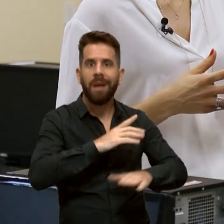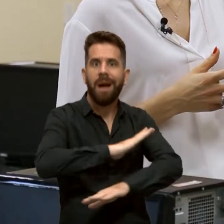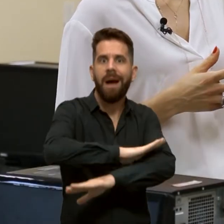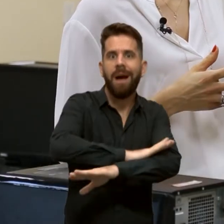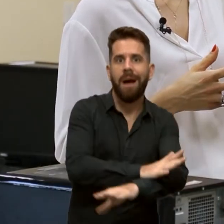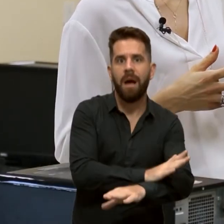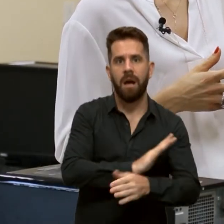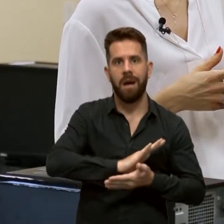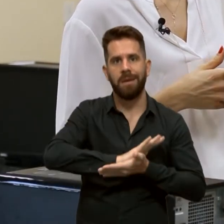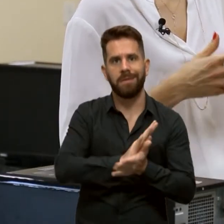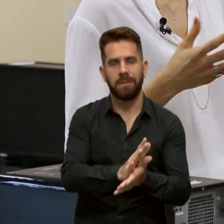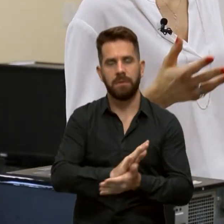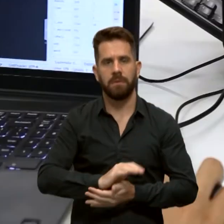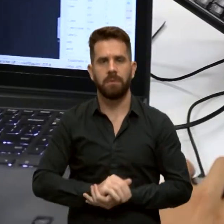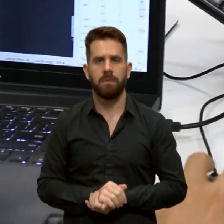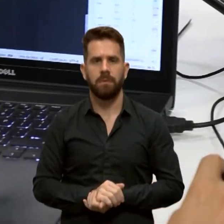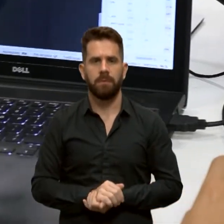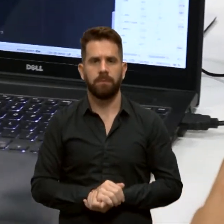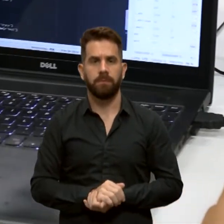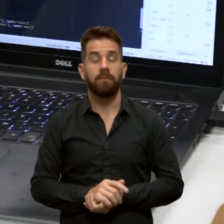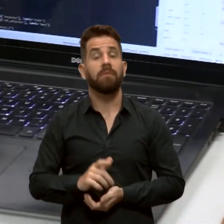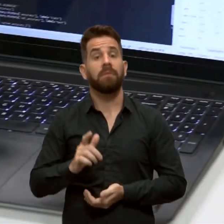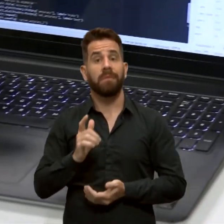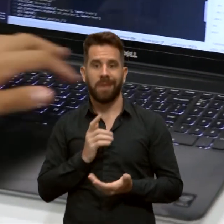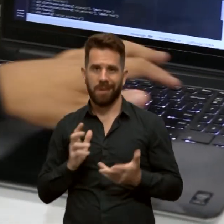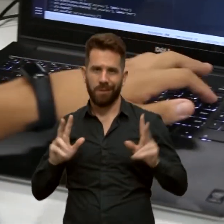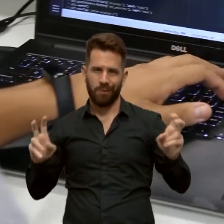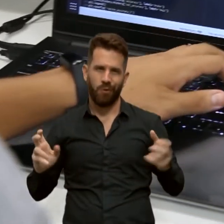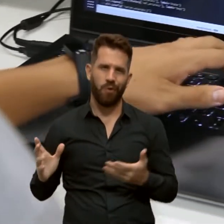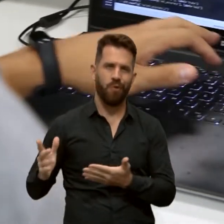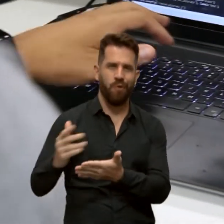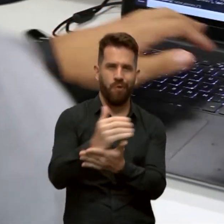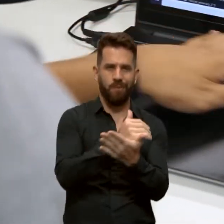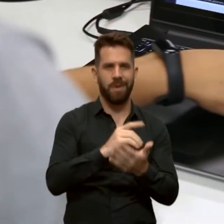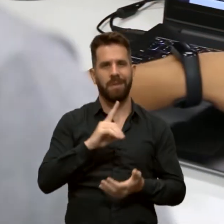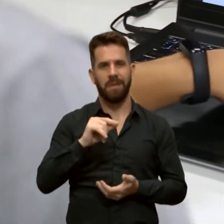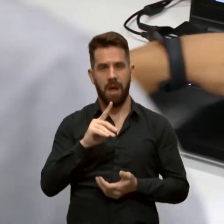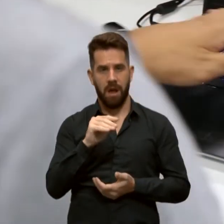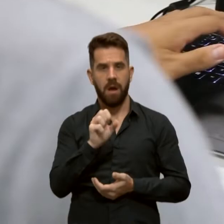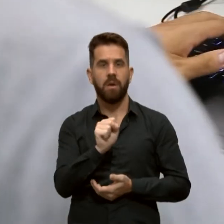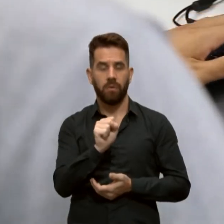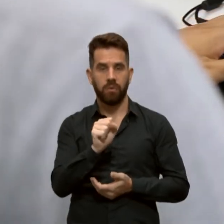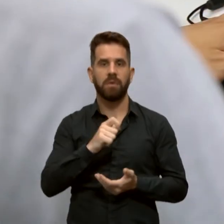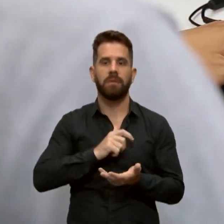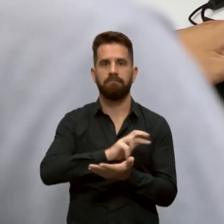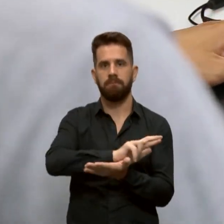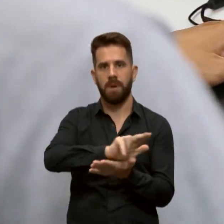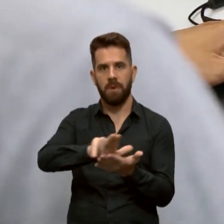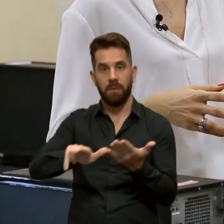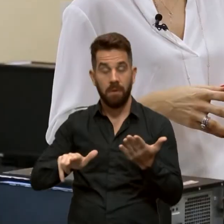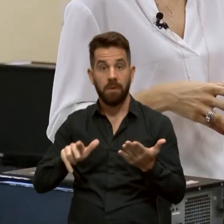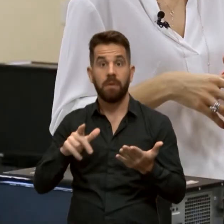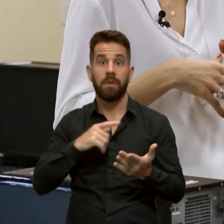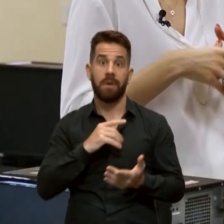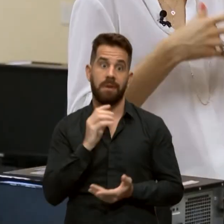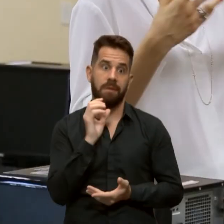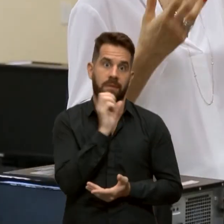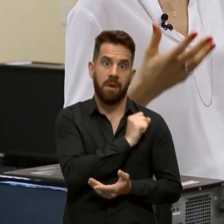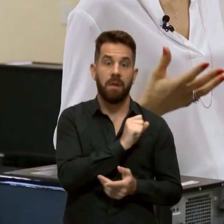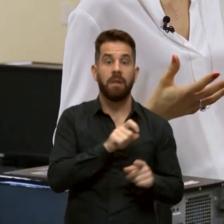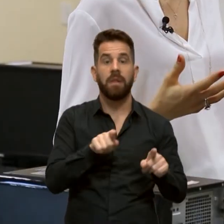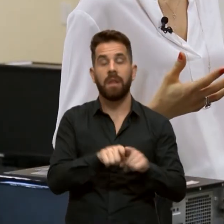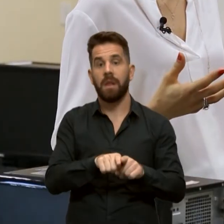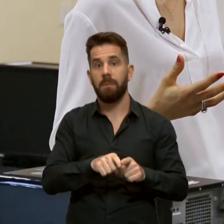a gente está falando, por exemplo, de Big Data. Ele tem 3 características: velocidade, variabilidade e volume. O volume